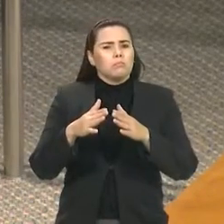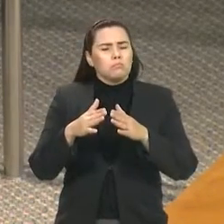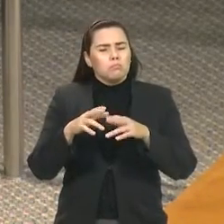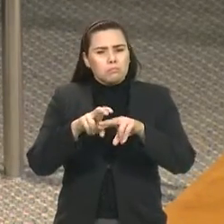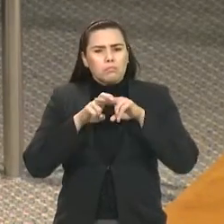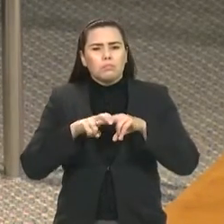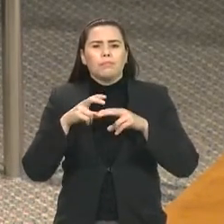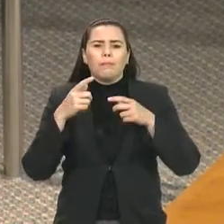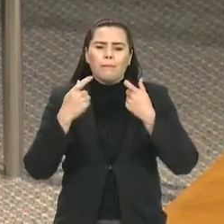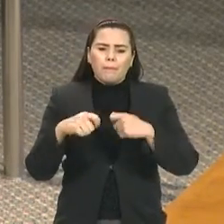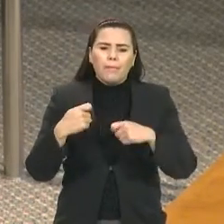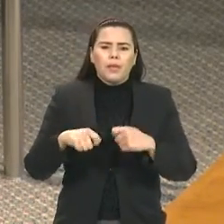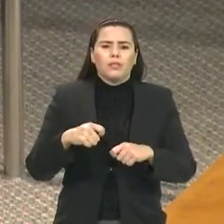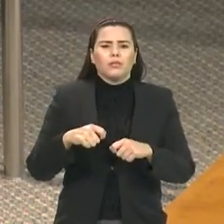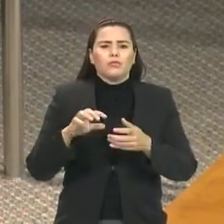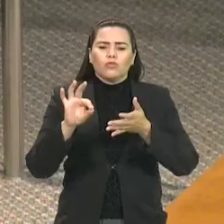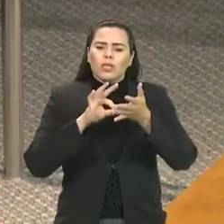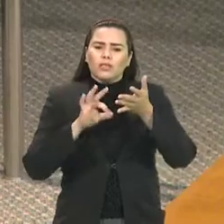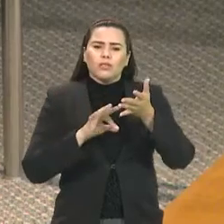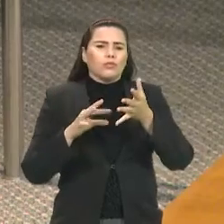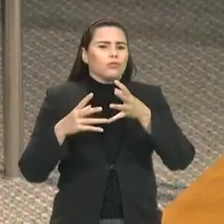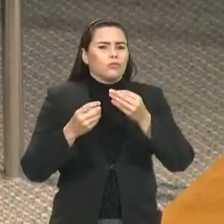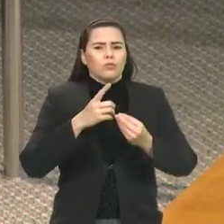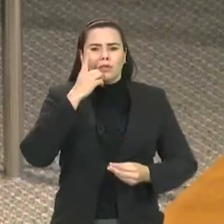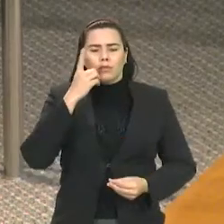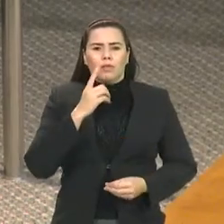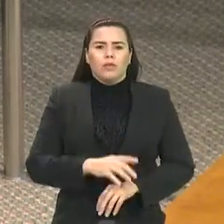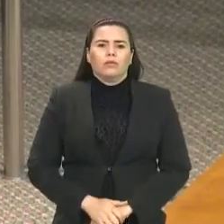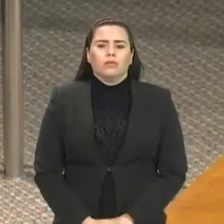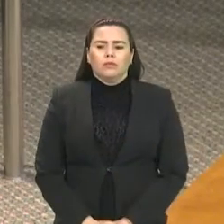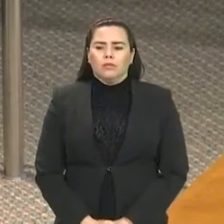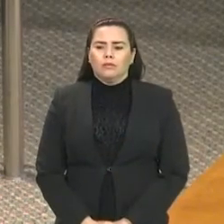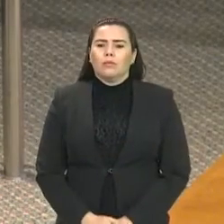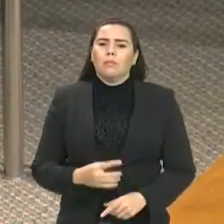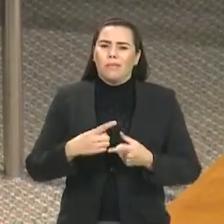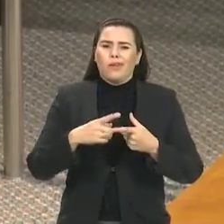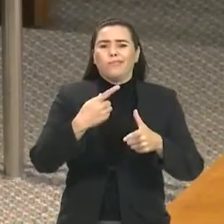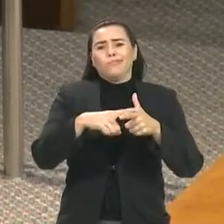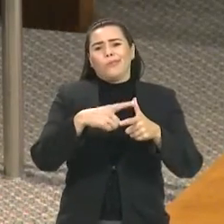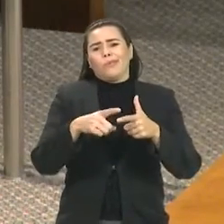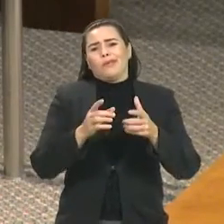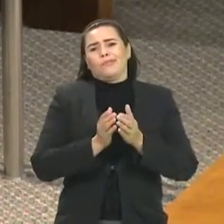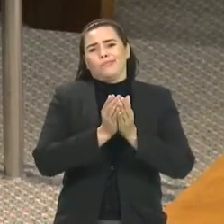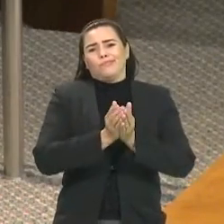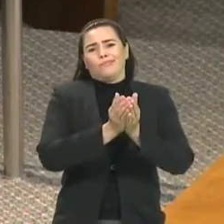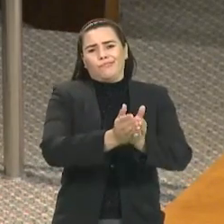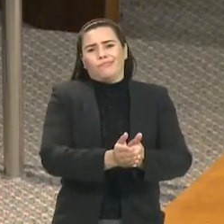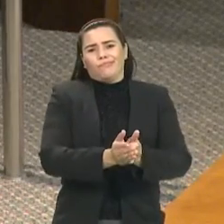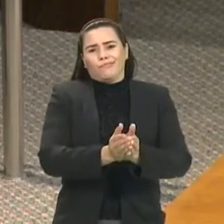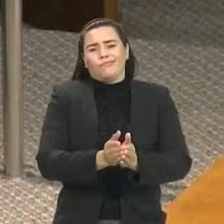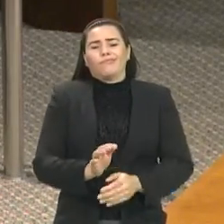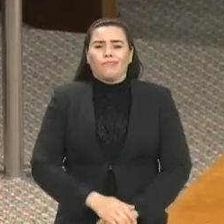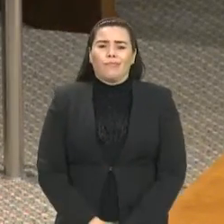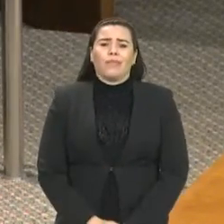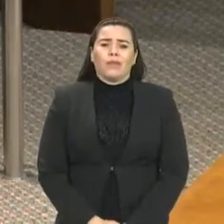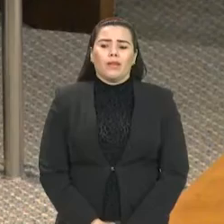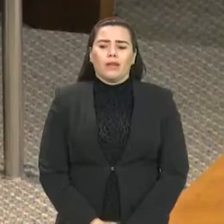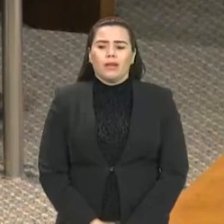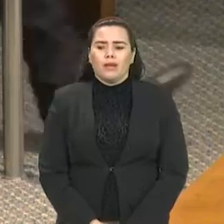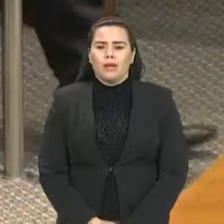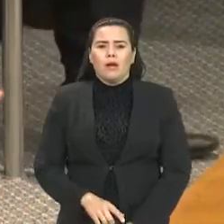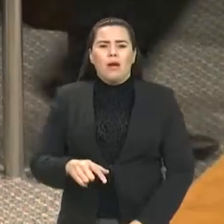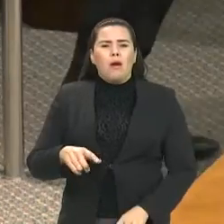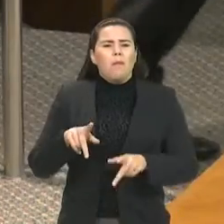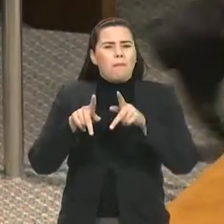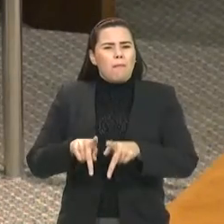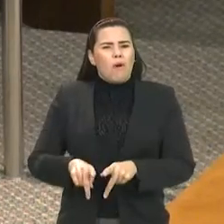problemas e, principalmente, encontrar soluções para quem usa o FEM no estado do Maranhão, a Baixada